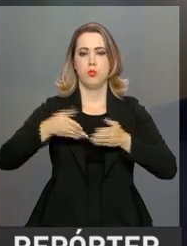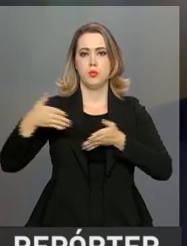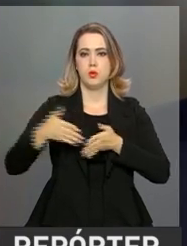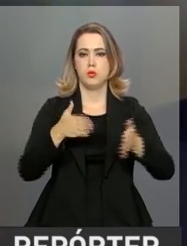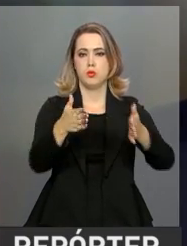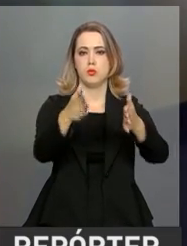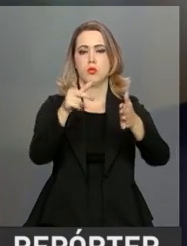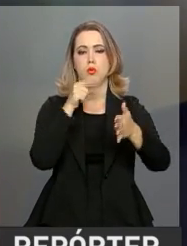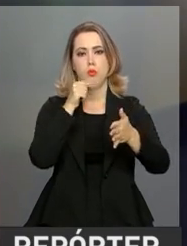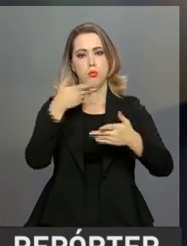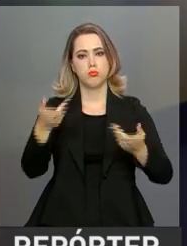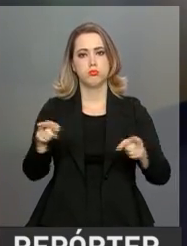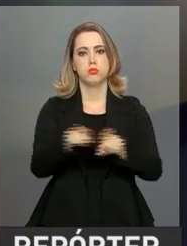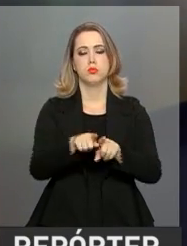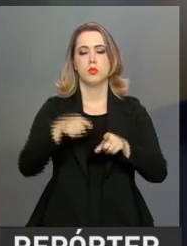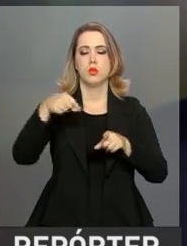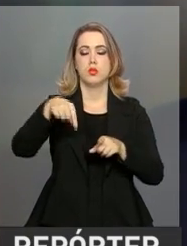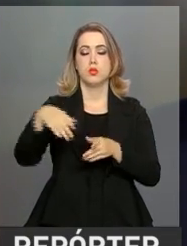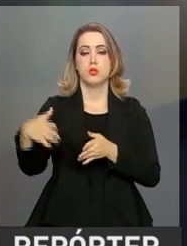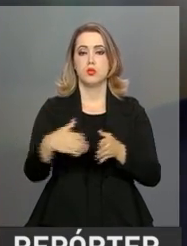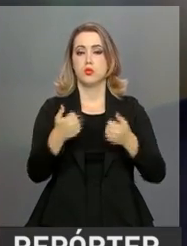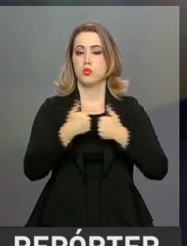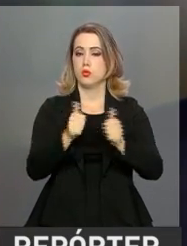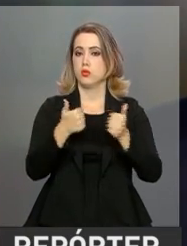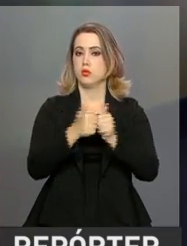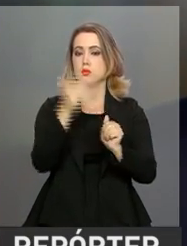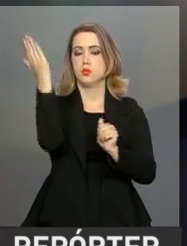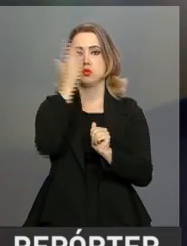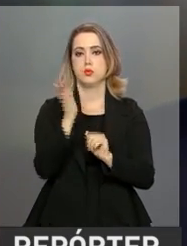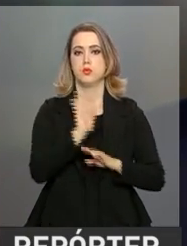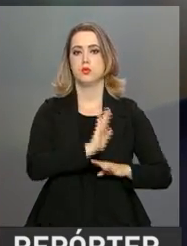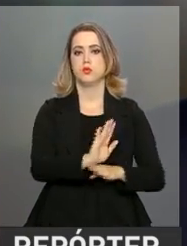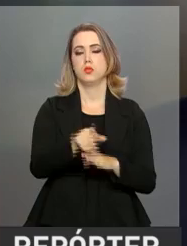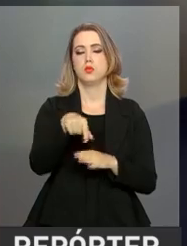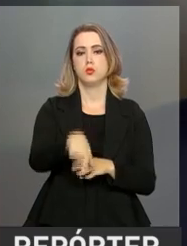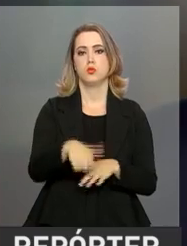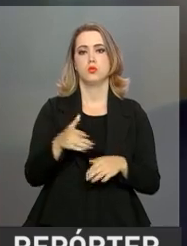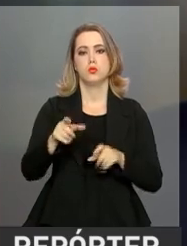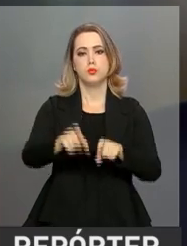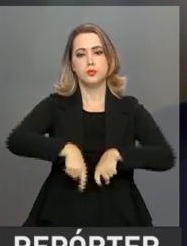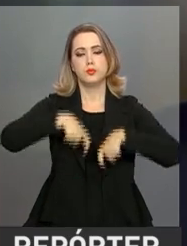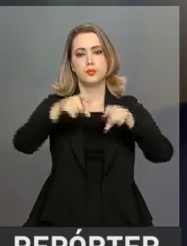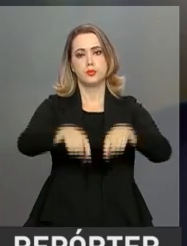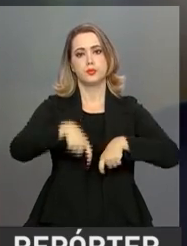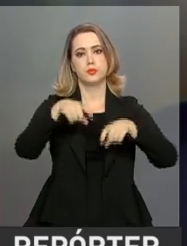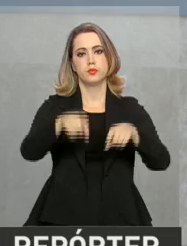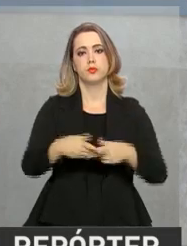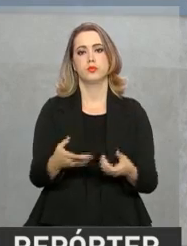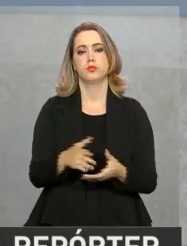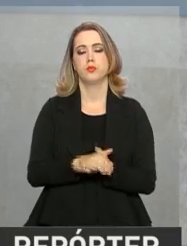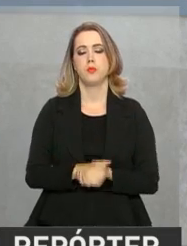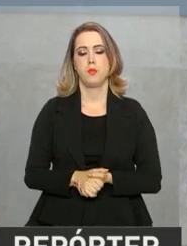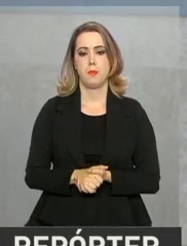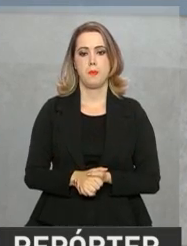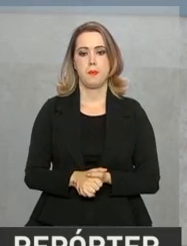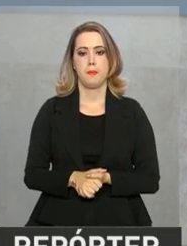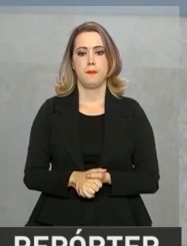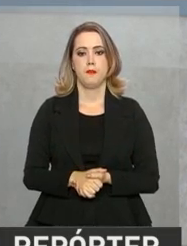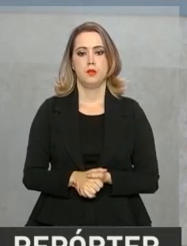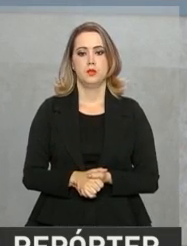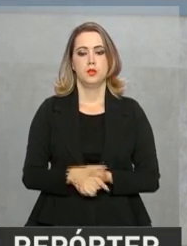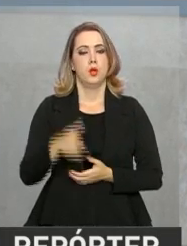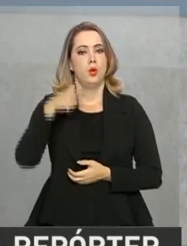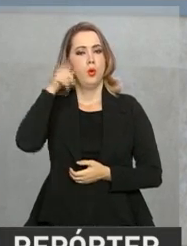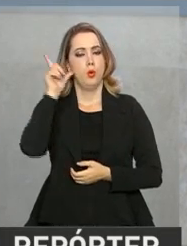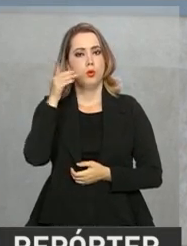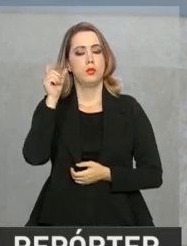de investimento de transporte no Brasil, que vai ajudar em muito a agricultura brasileira e principalmente a agricultura de Mato Grosso. E ontem